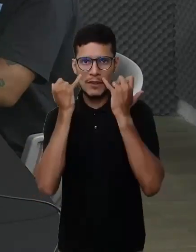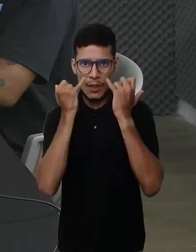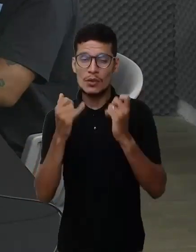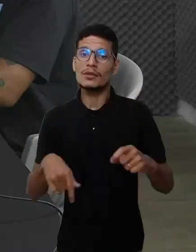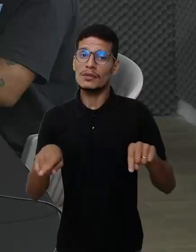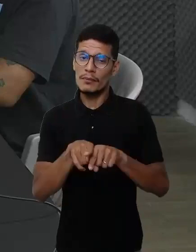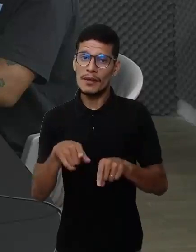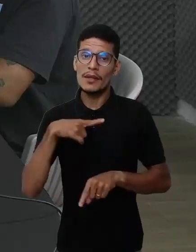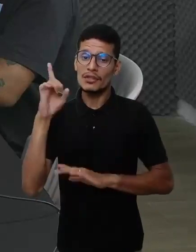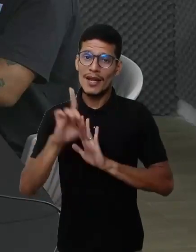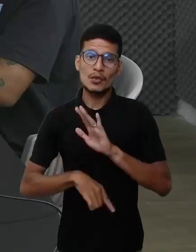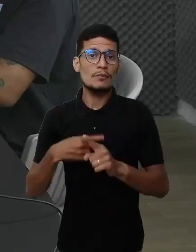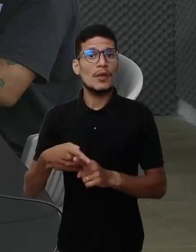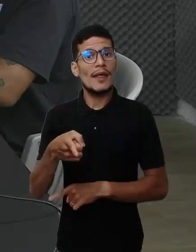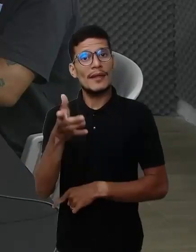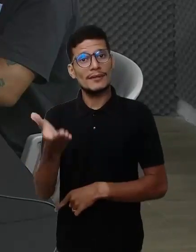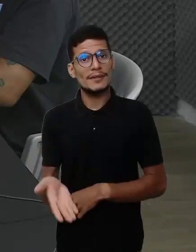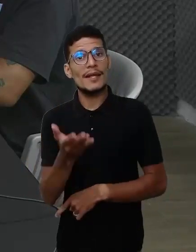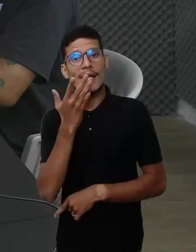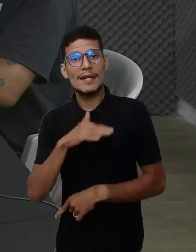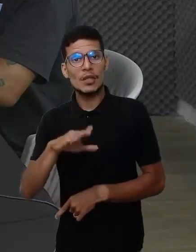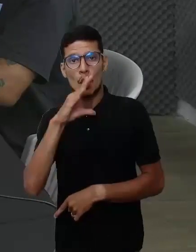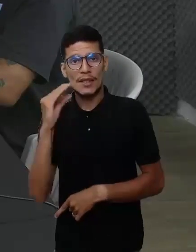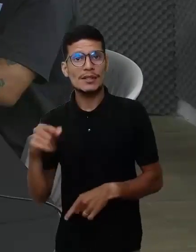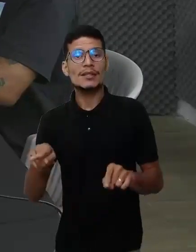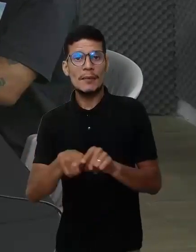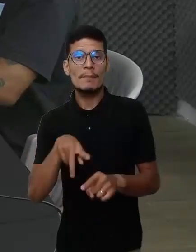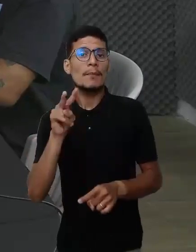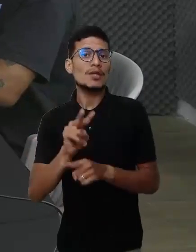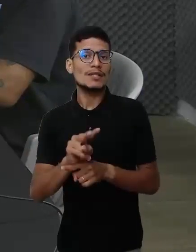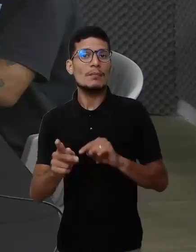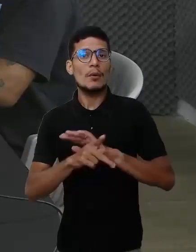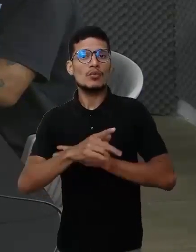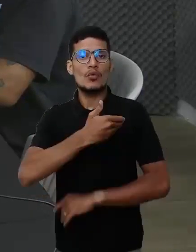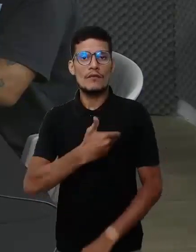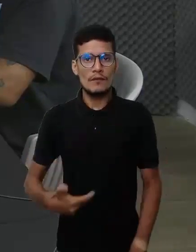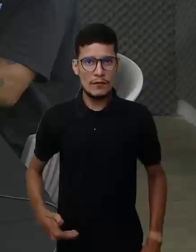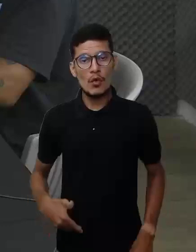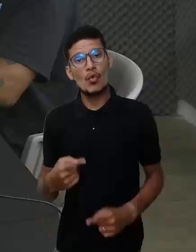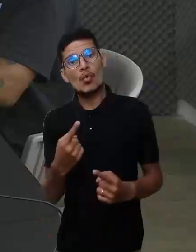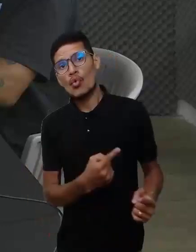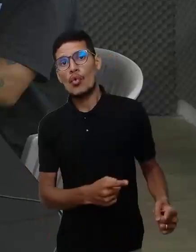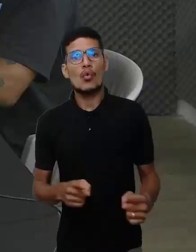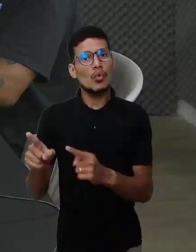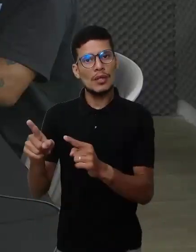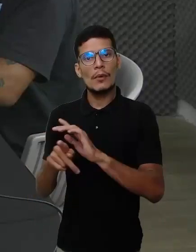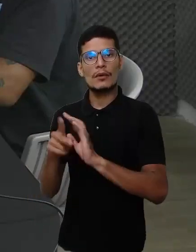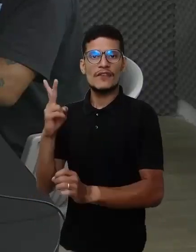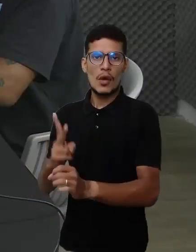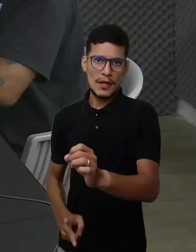o direito, porque são crianças e adolescentes, à proteção do Estado Claro. contra a